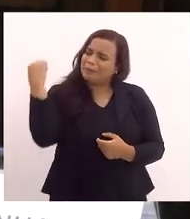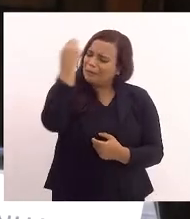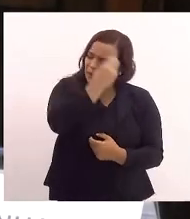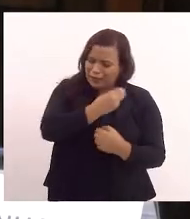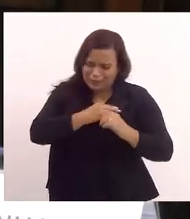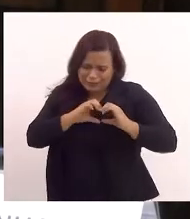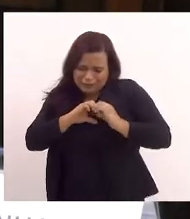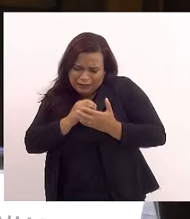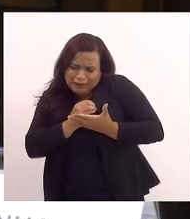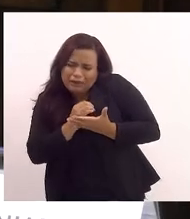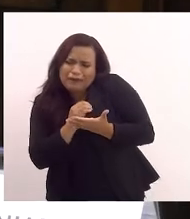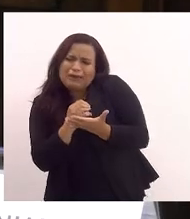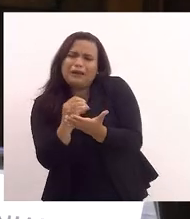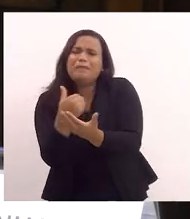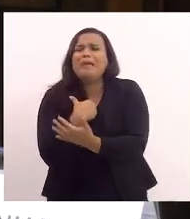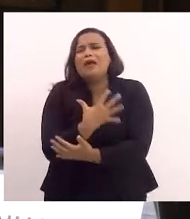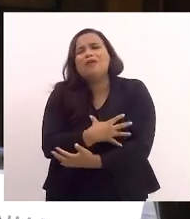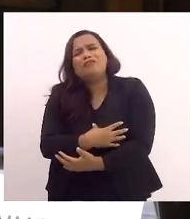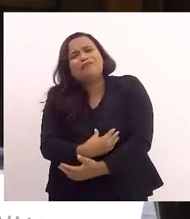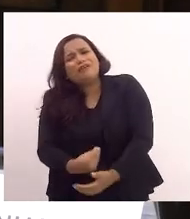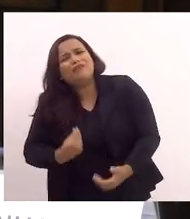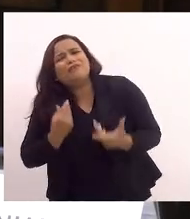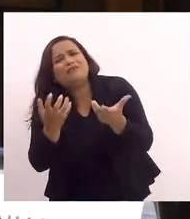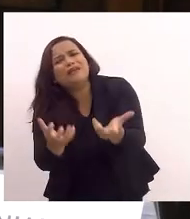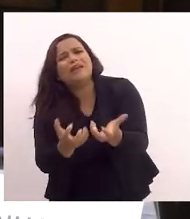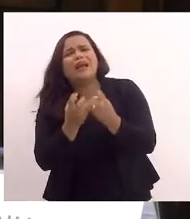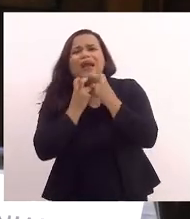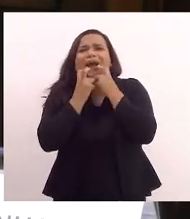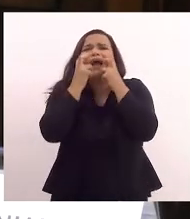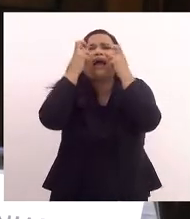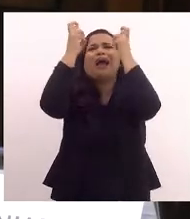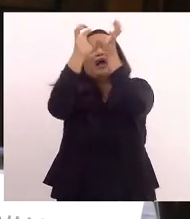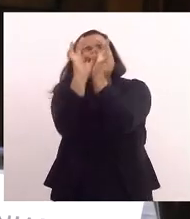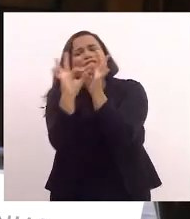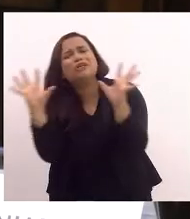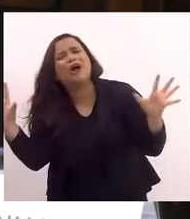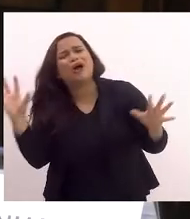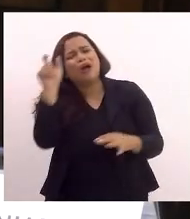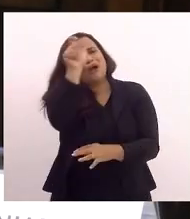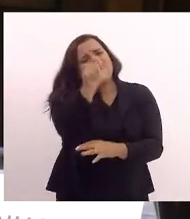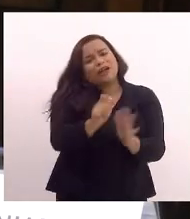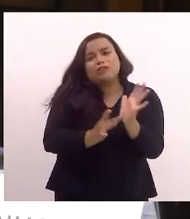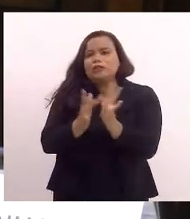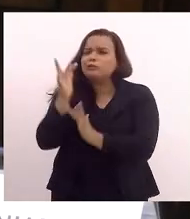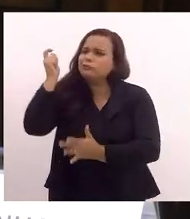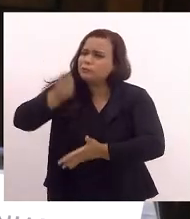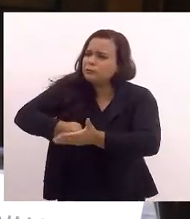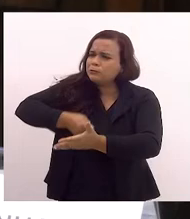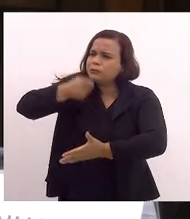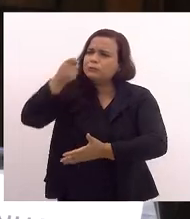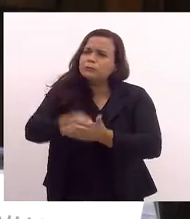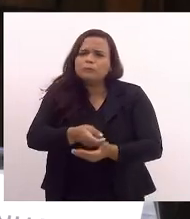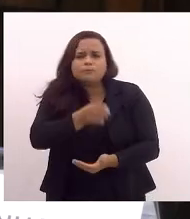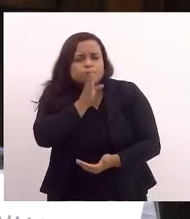na cidade, soltem o meu filho, grito de liberdade. Jesus teimoso, não se calou, foi resistente,